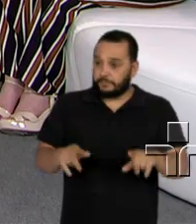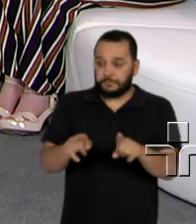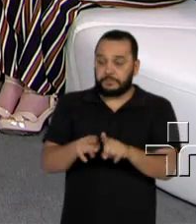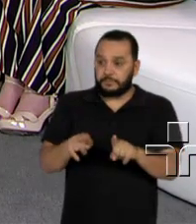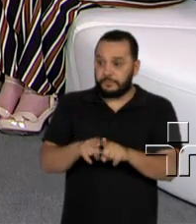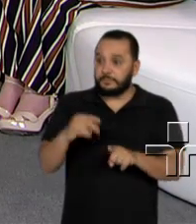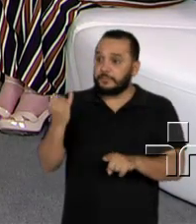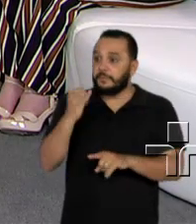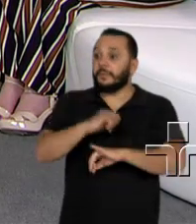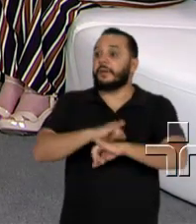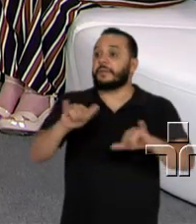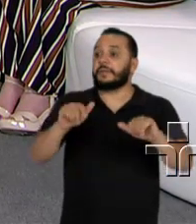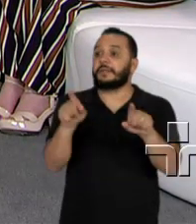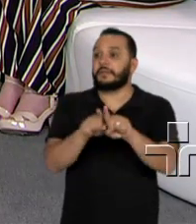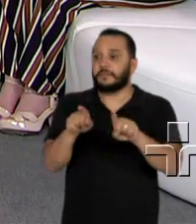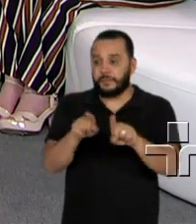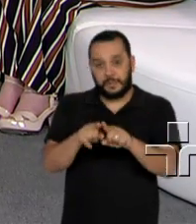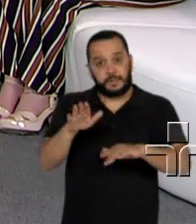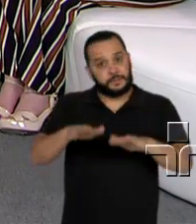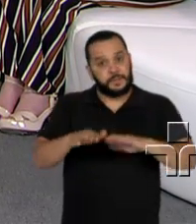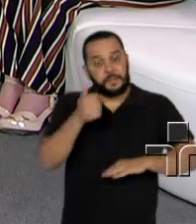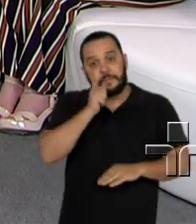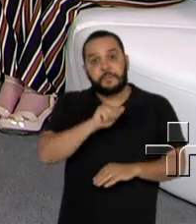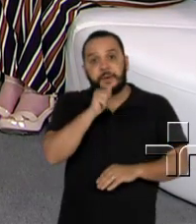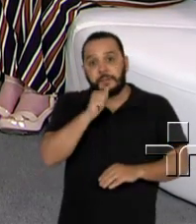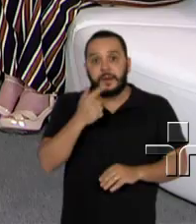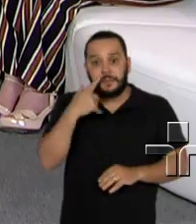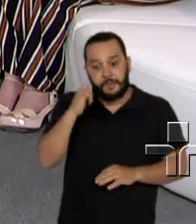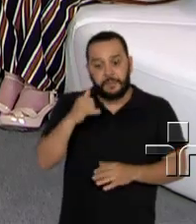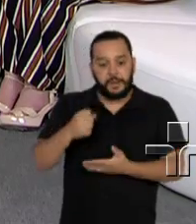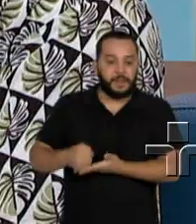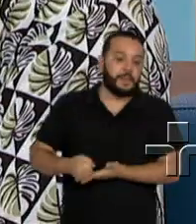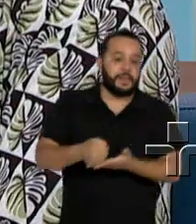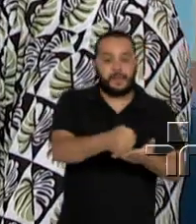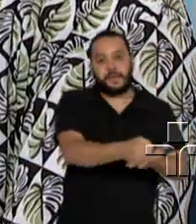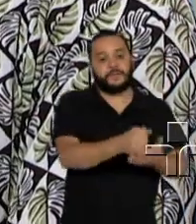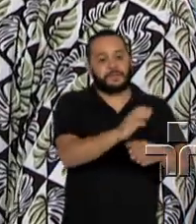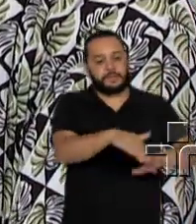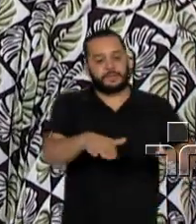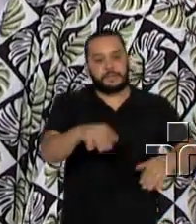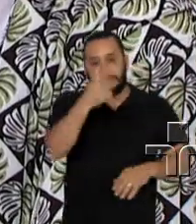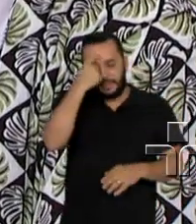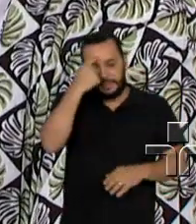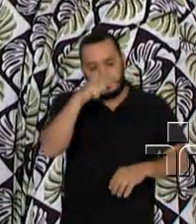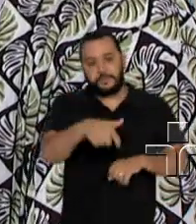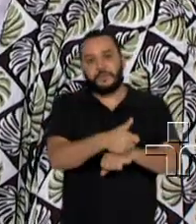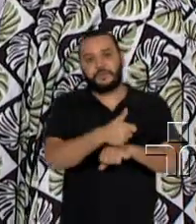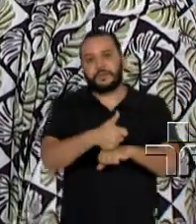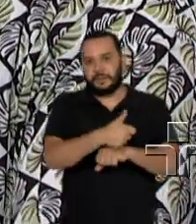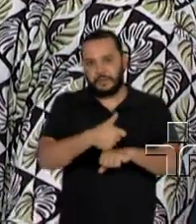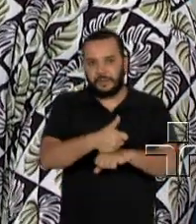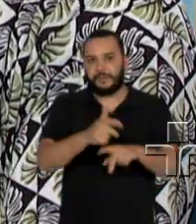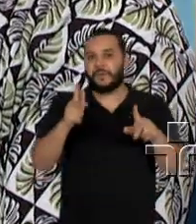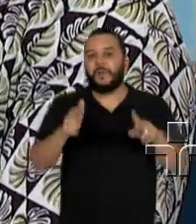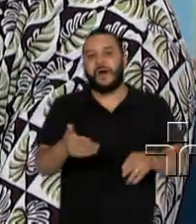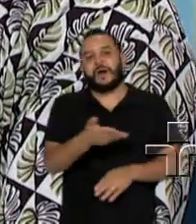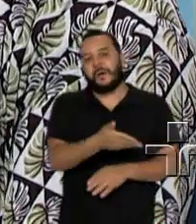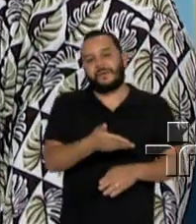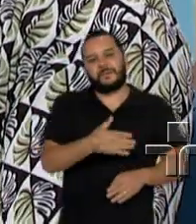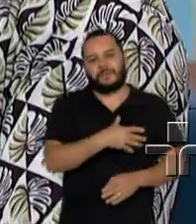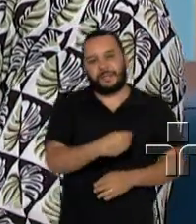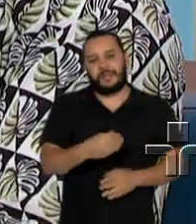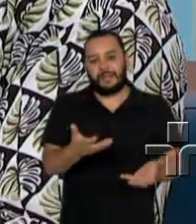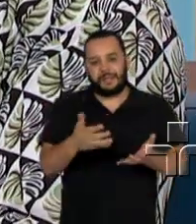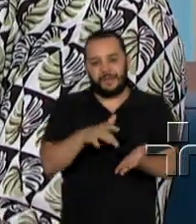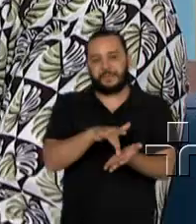acho importante falar também que muitas mães levam as crianças mas não pensando no profissional romano paulo ninguém ser profissional